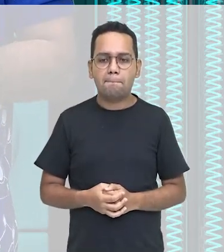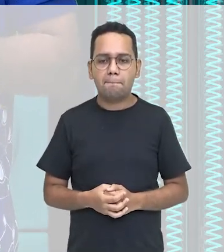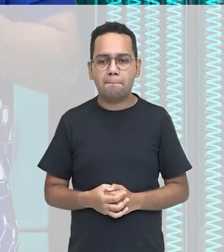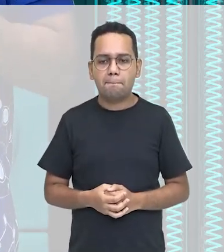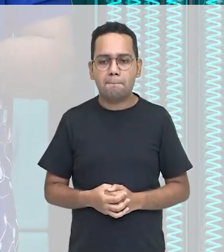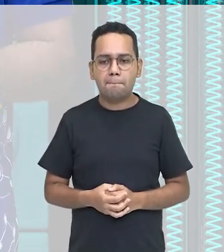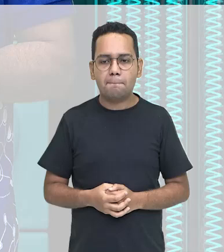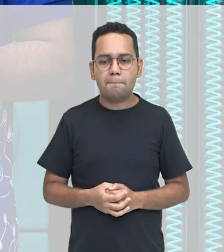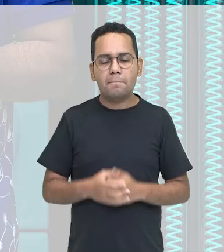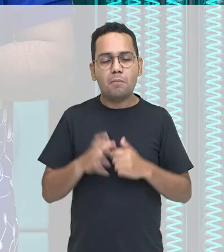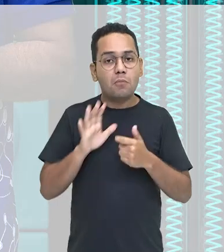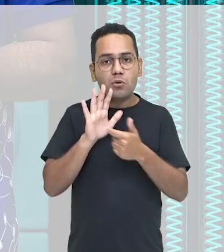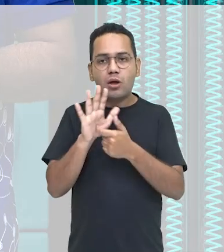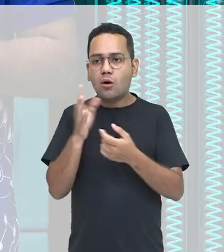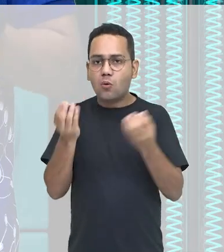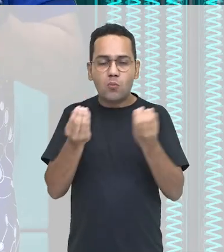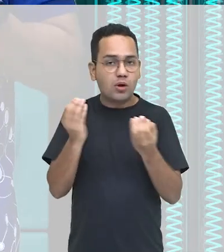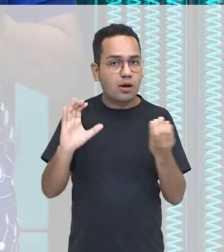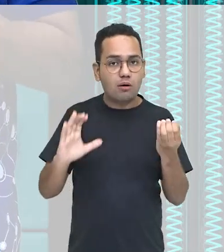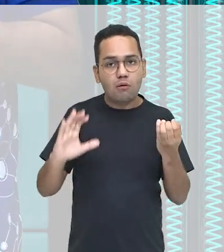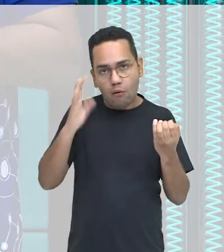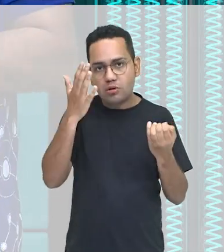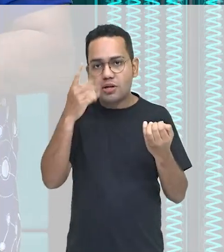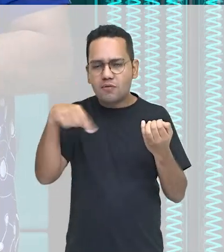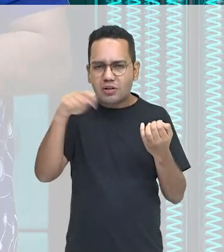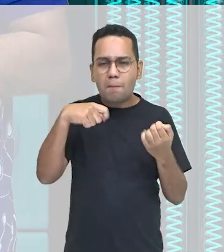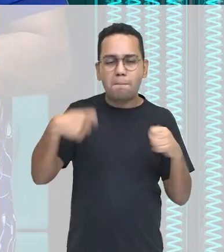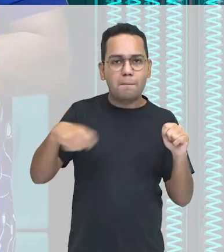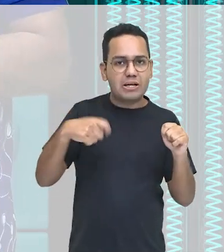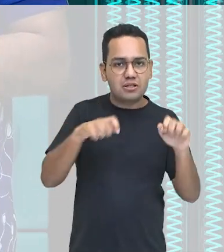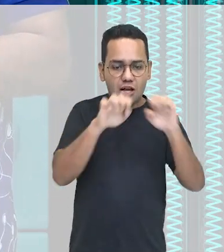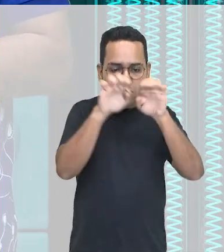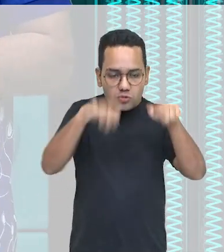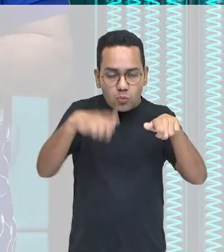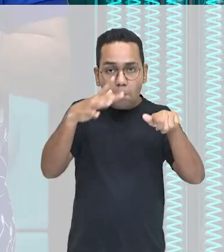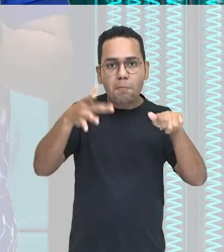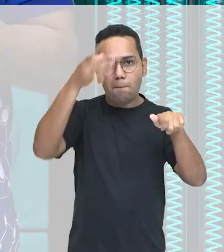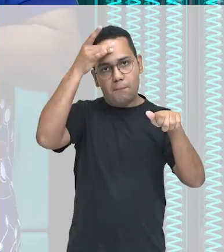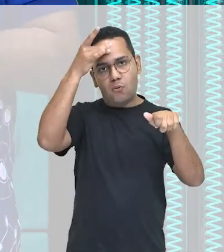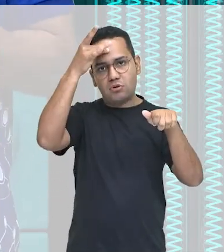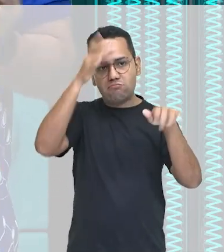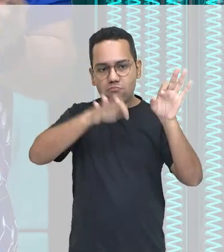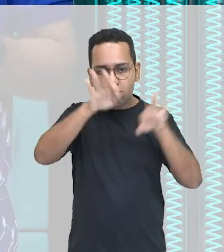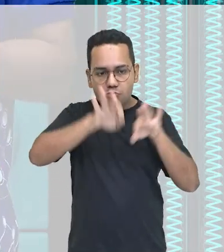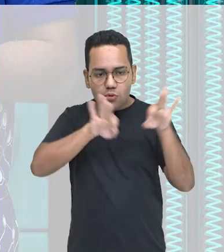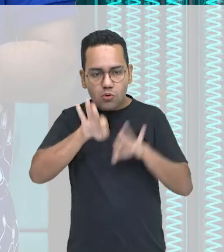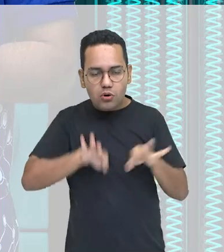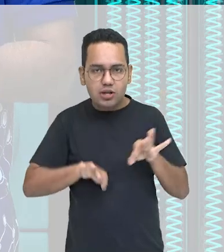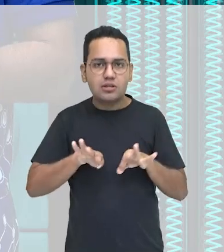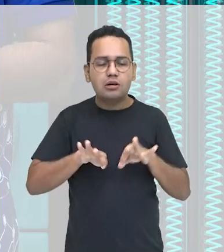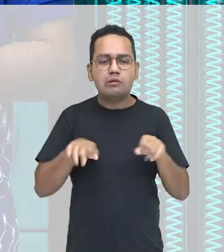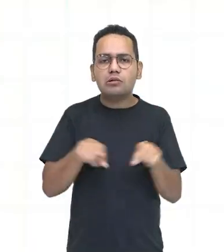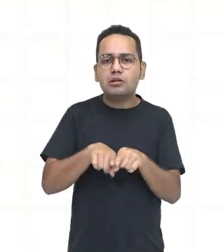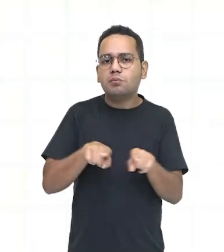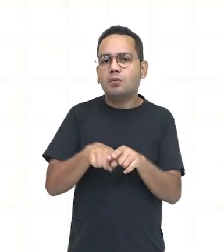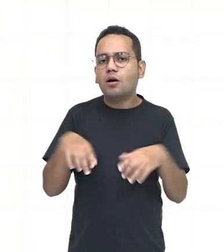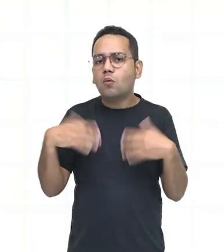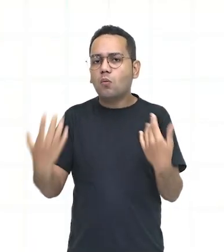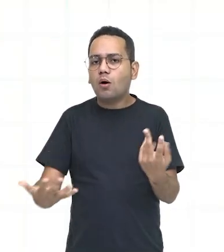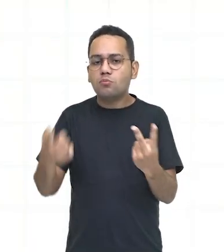como é que funciona, qual é a estrutura, tá? Vocês vão memorizar aí a estrutura da condicional 1 e qual é a relação entre um e outro. Vamos